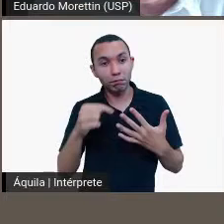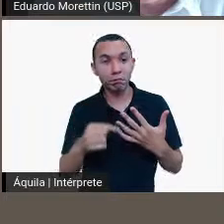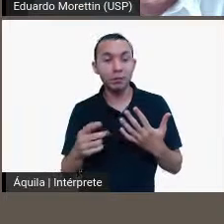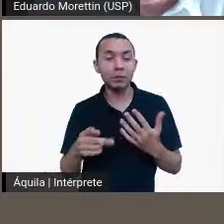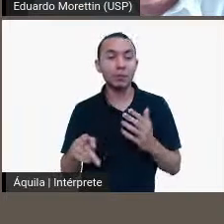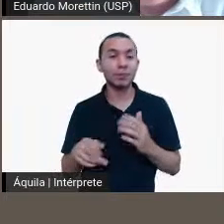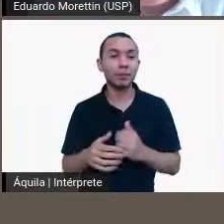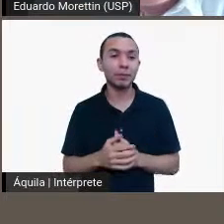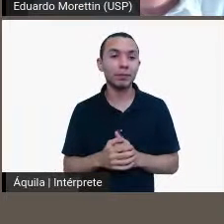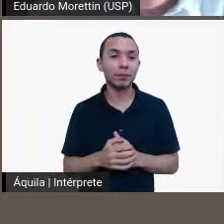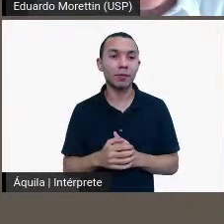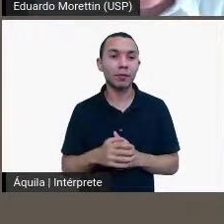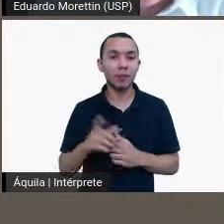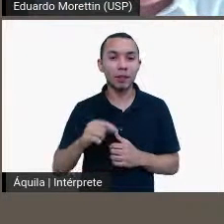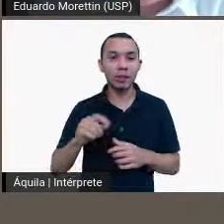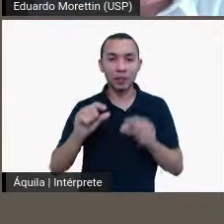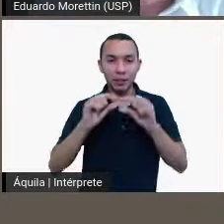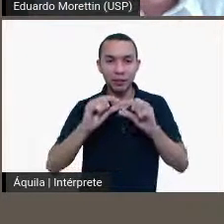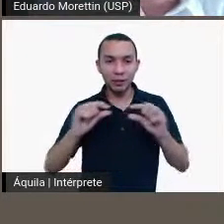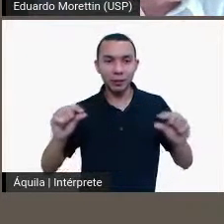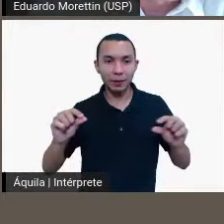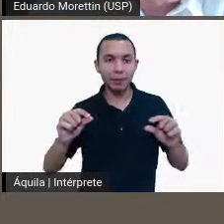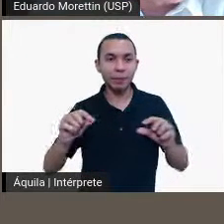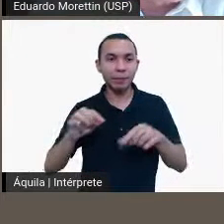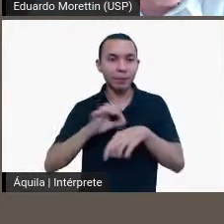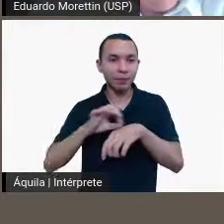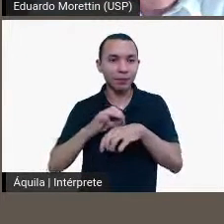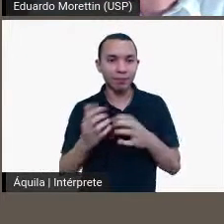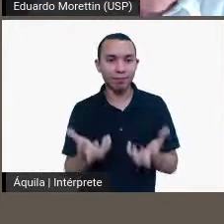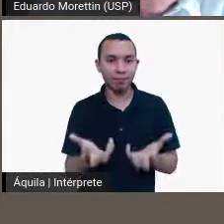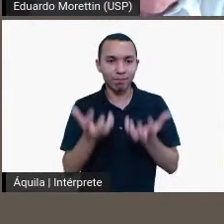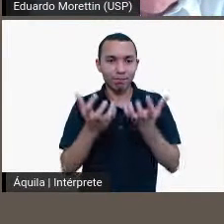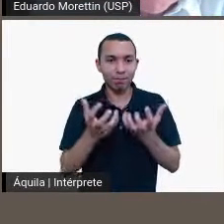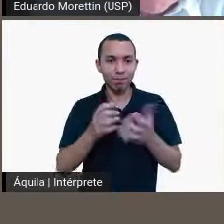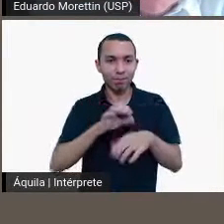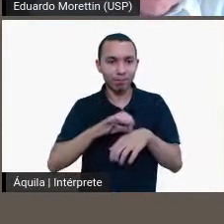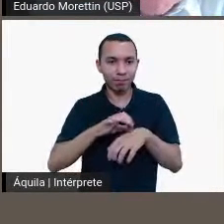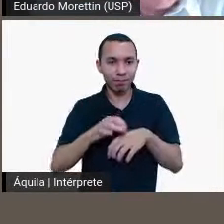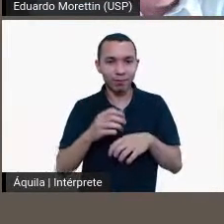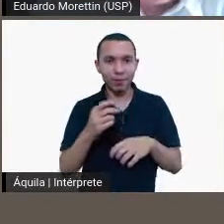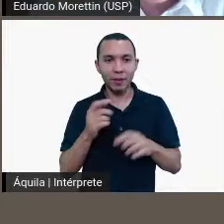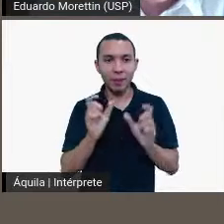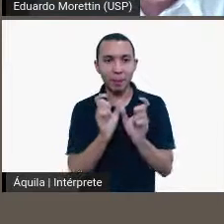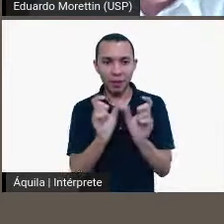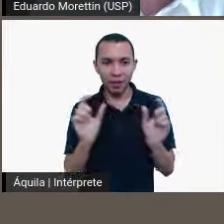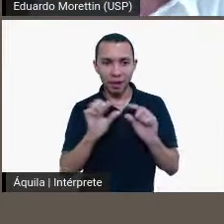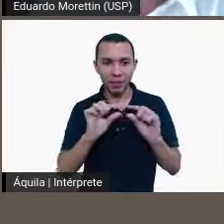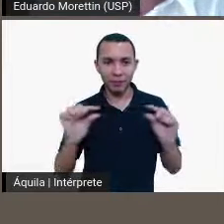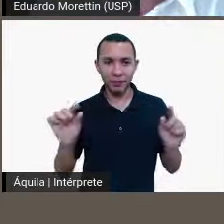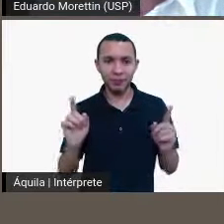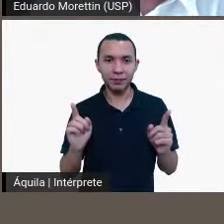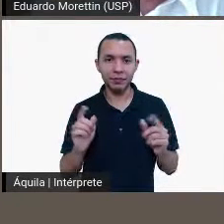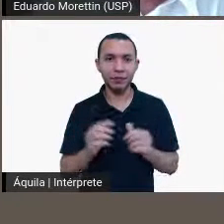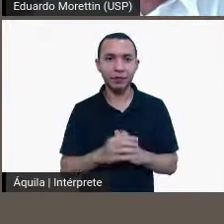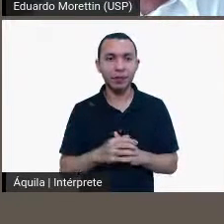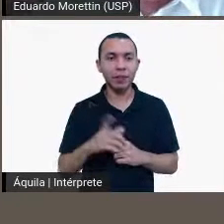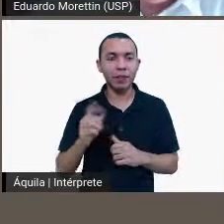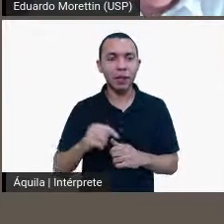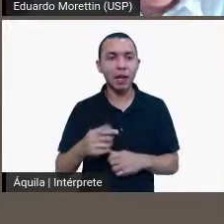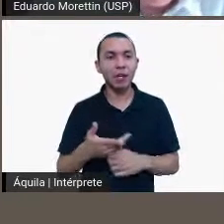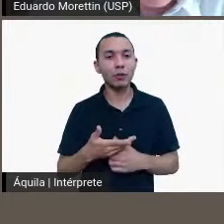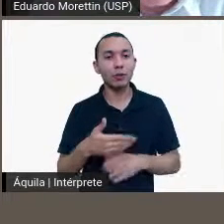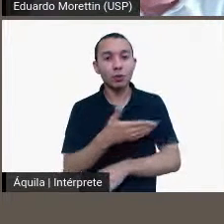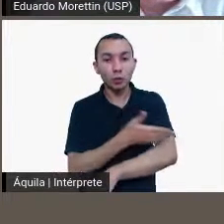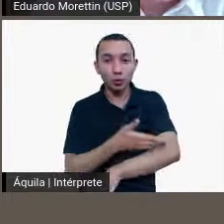se encontra em negrito, né, grifo meu, que é justamente a libertação em face da tradição. Seria possível